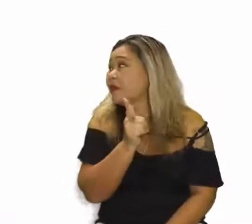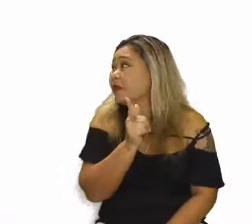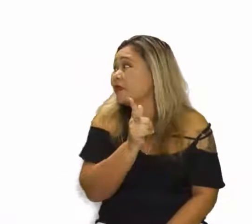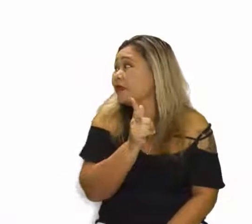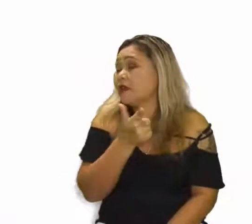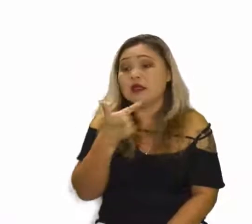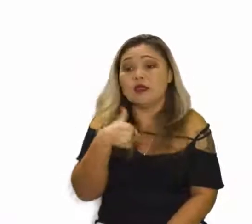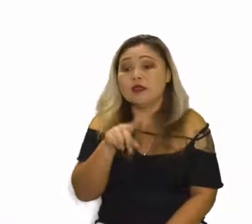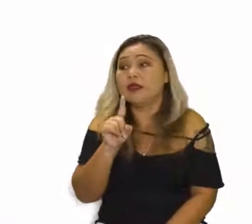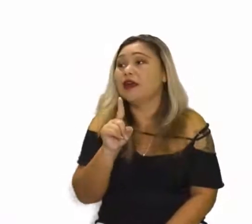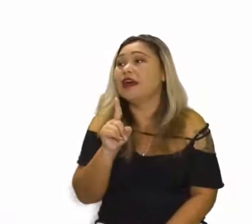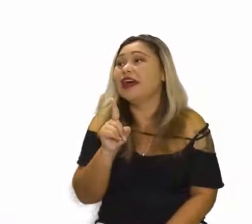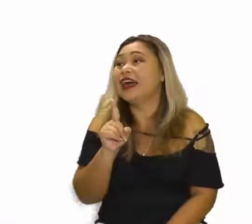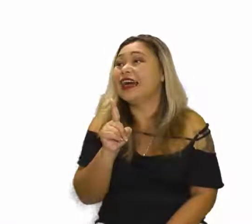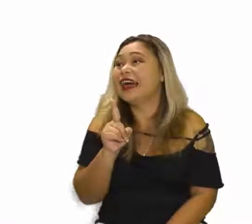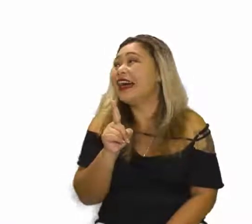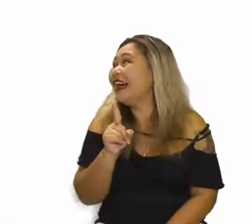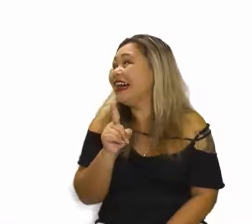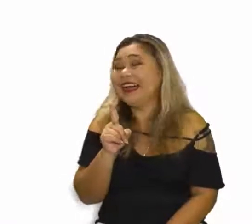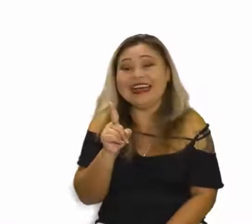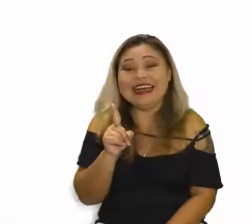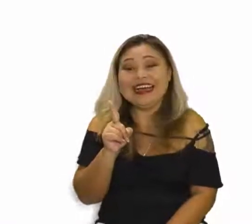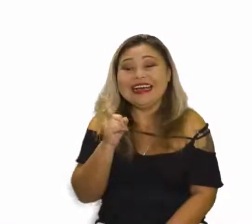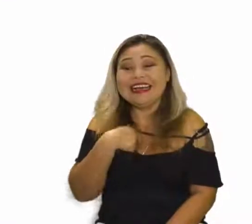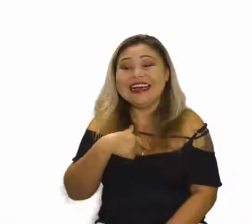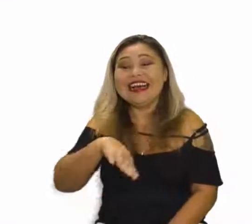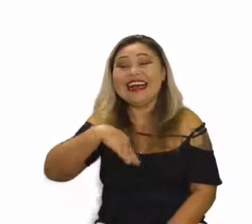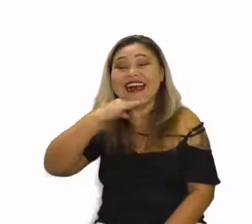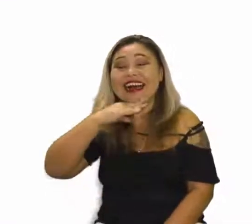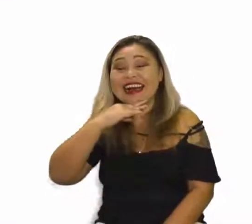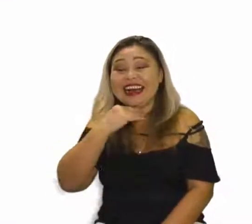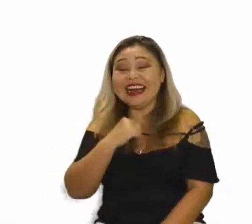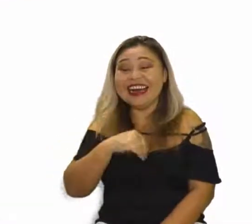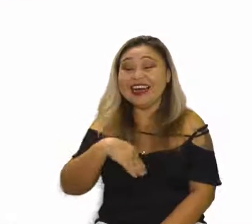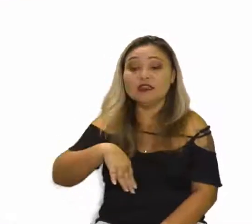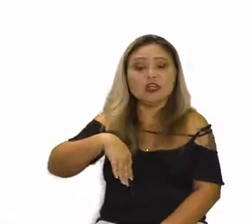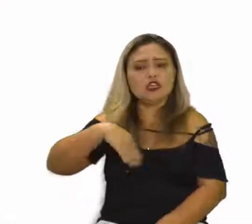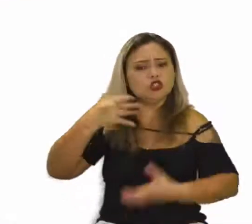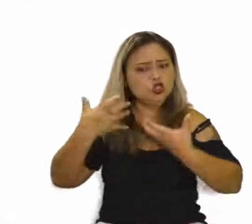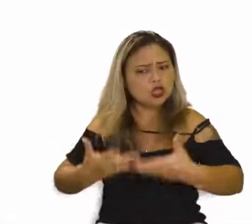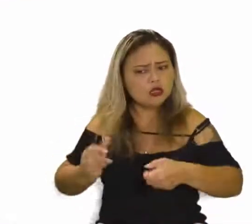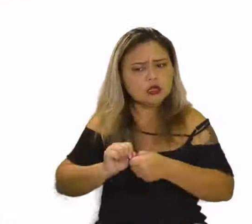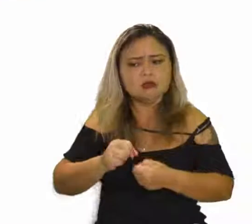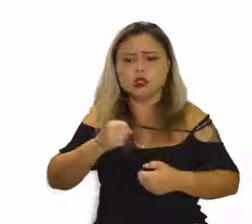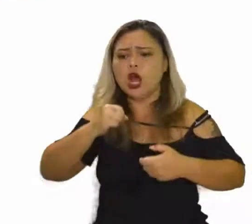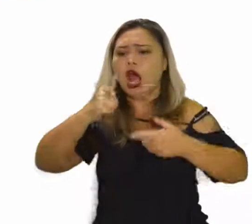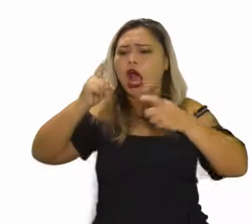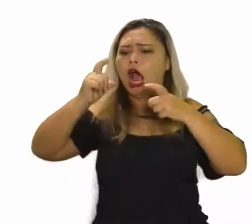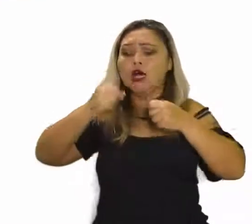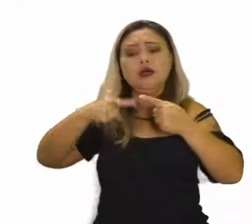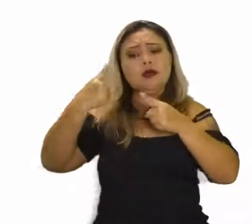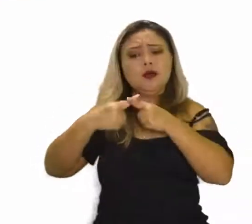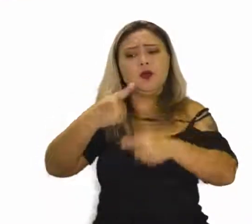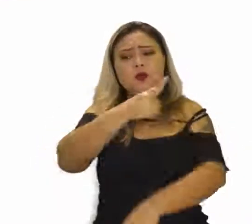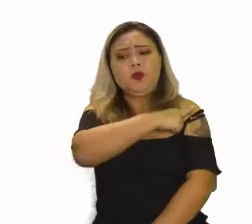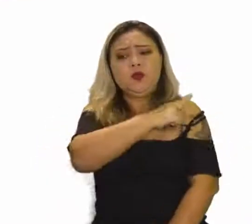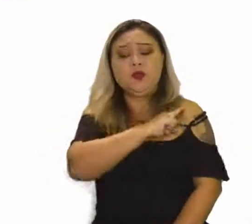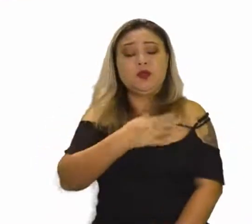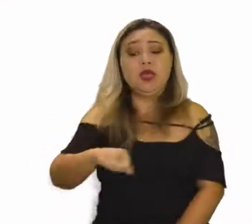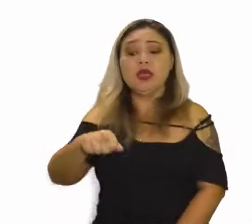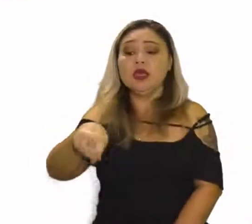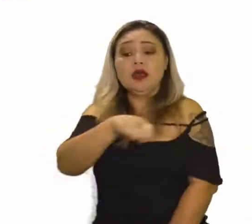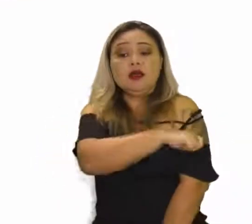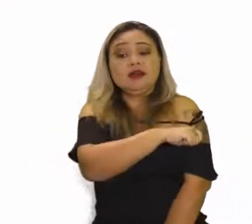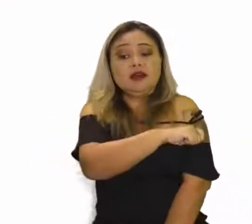a aula, tá bocejando, tá chata. E aqui é para corte. É porque é primeiro ano, tem aluno que não conhece,